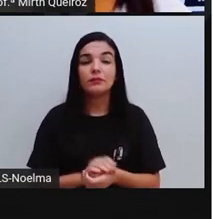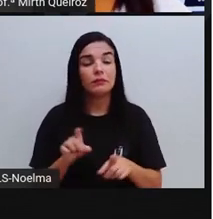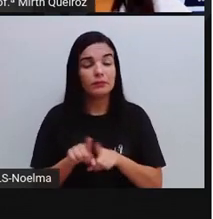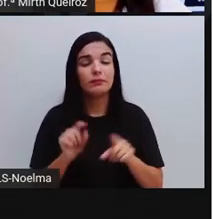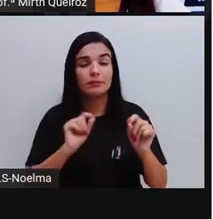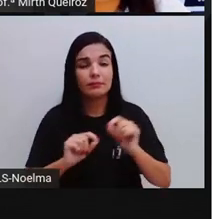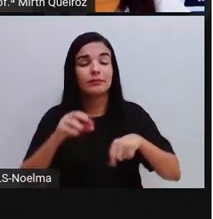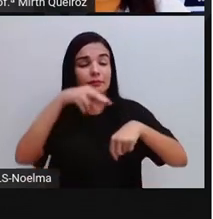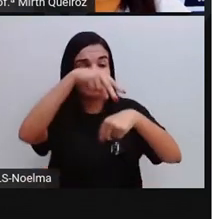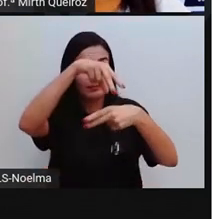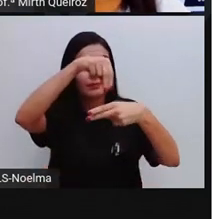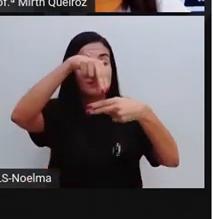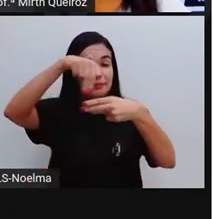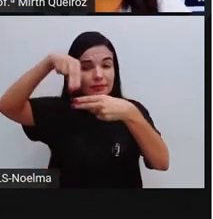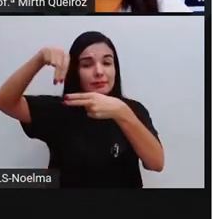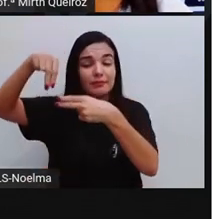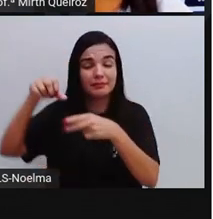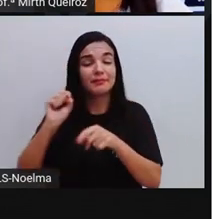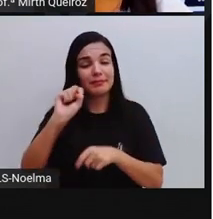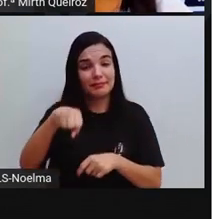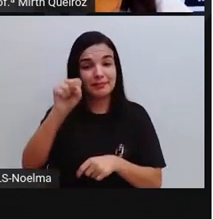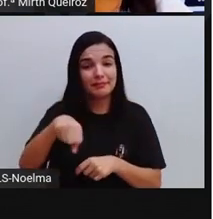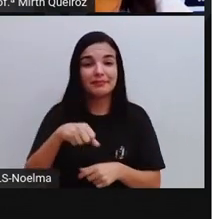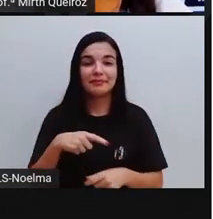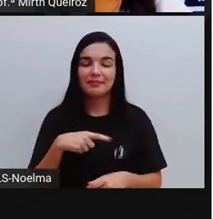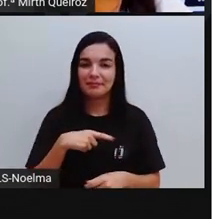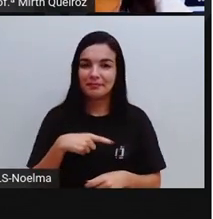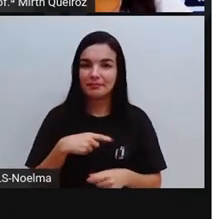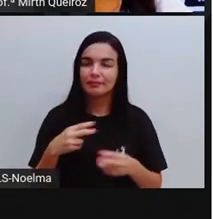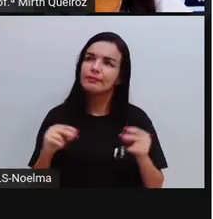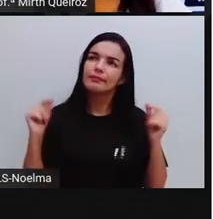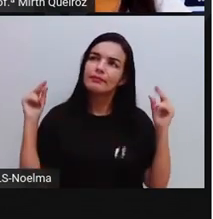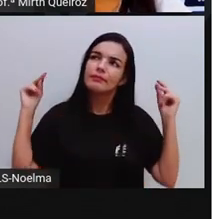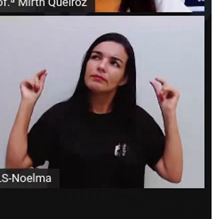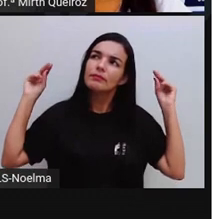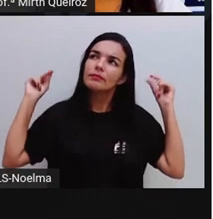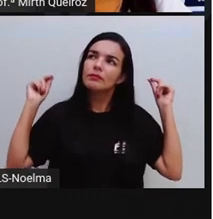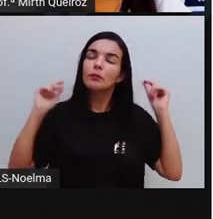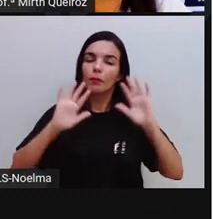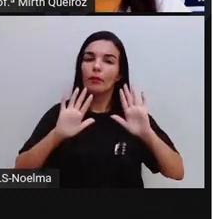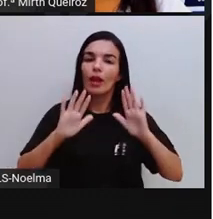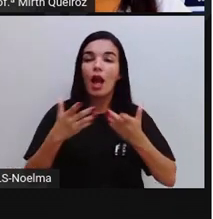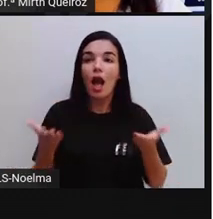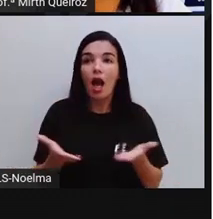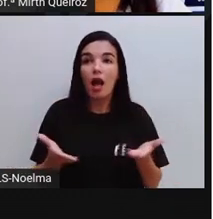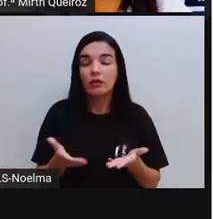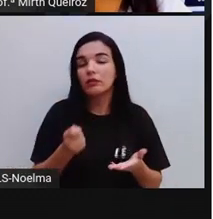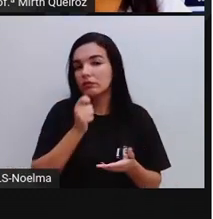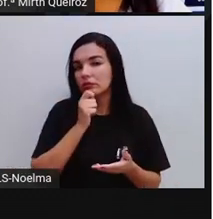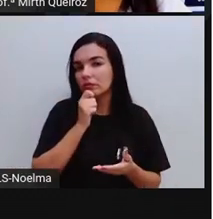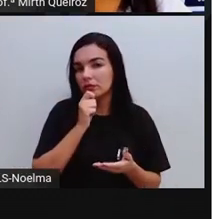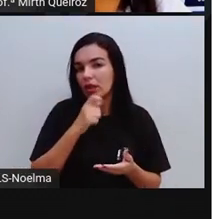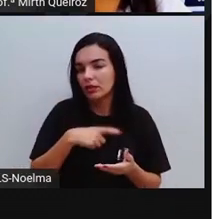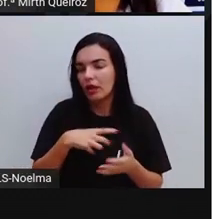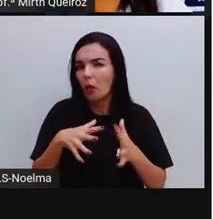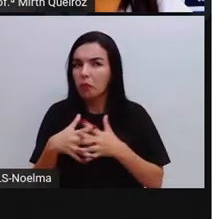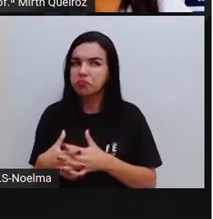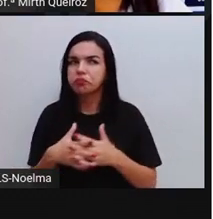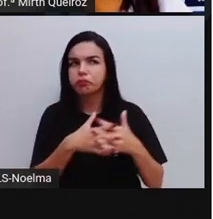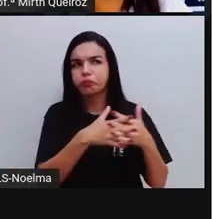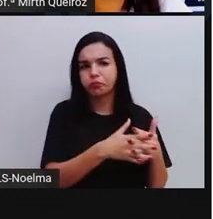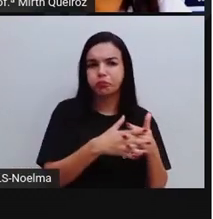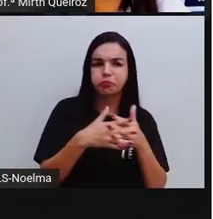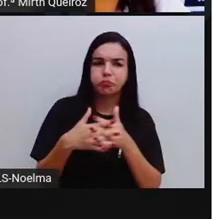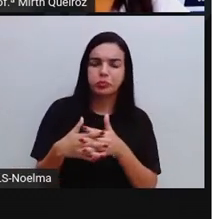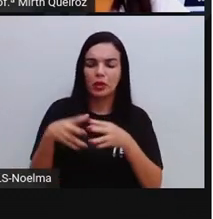através do cordel, né? E naquela época, né, ou ainda hoje, né, há-se uma confusão sobre